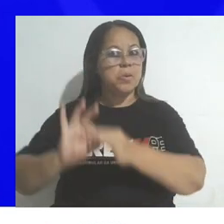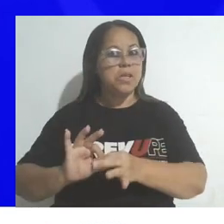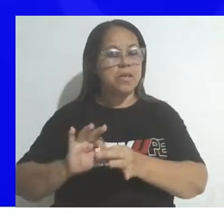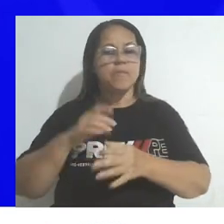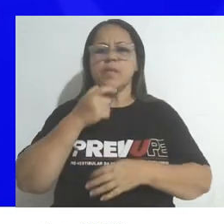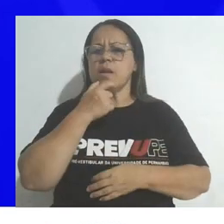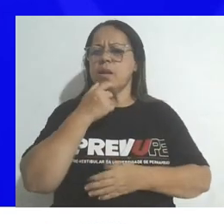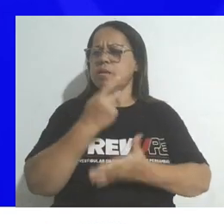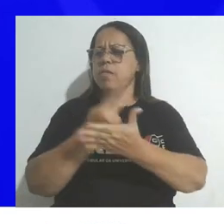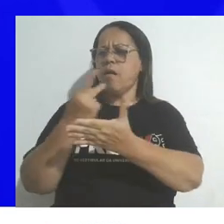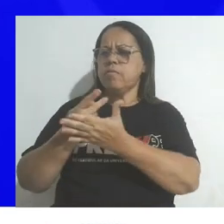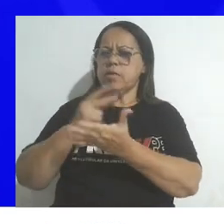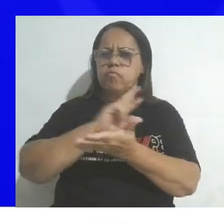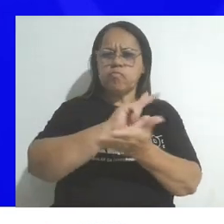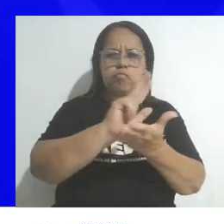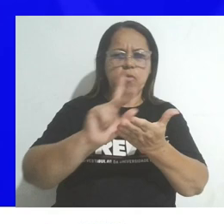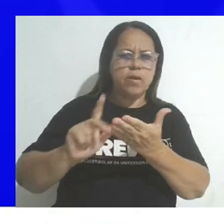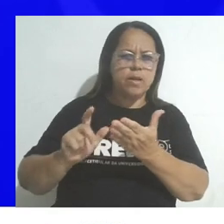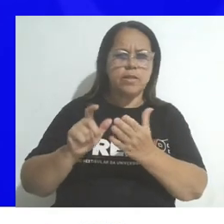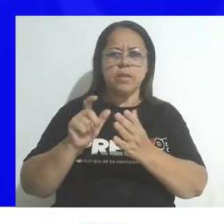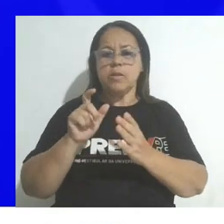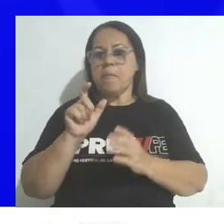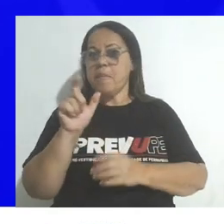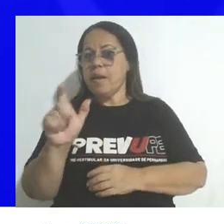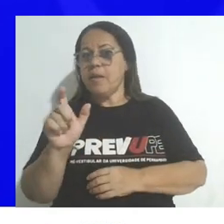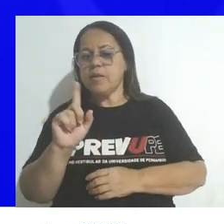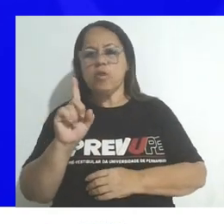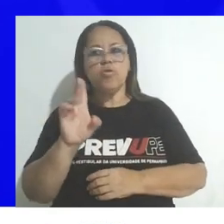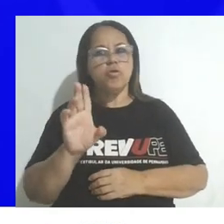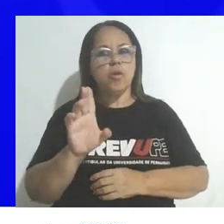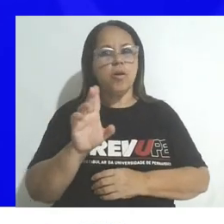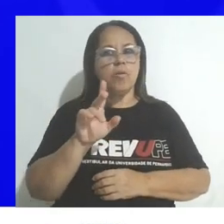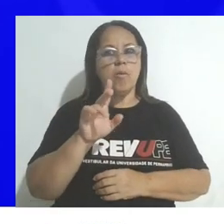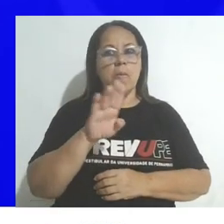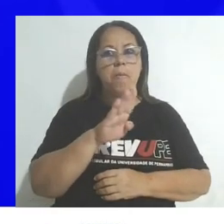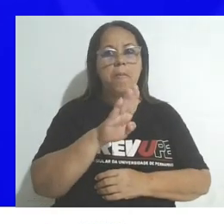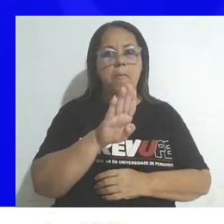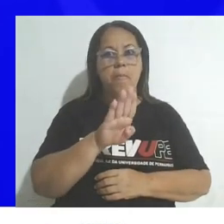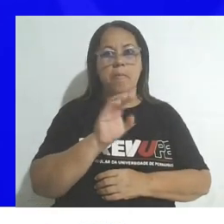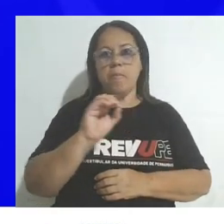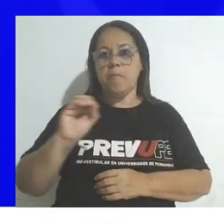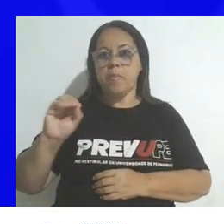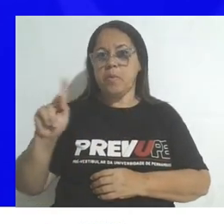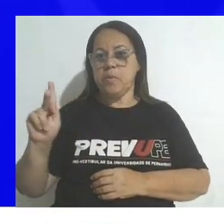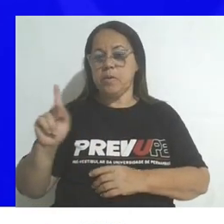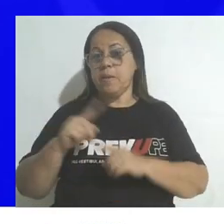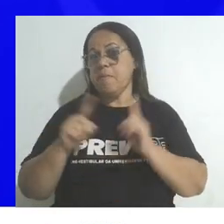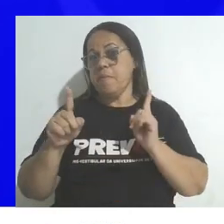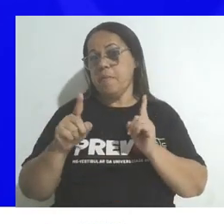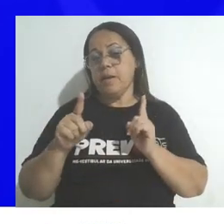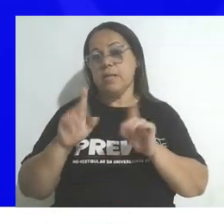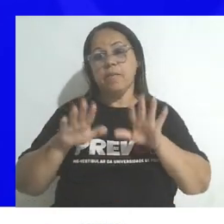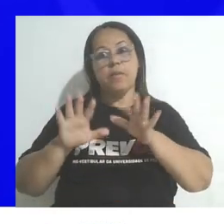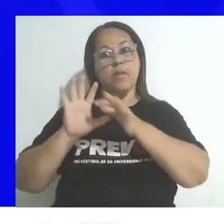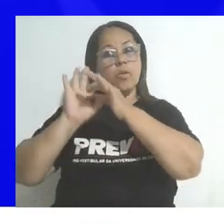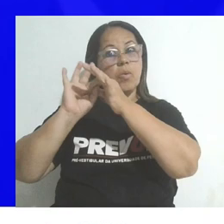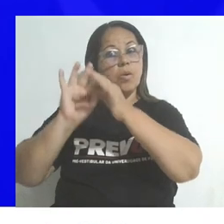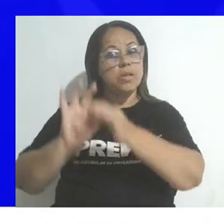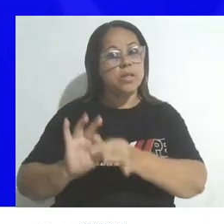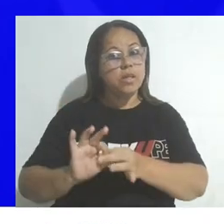em inglês isso acontece com várias palavras não só com a palavra book mas é importante a gente perceber que o contexto em que aquela palavra é